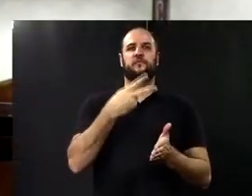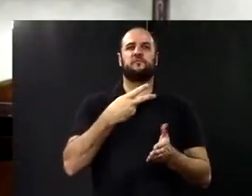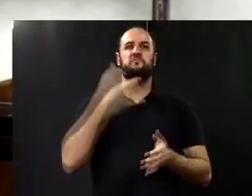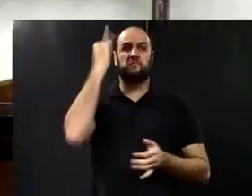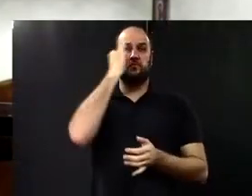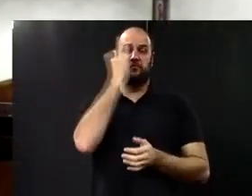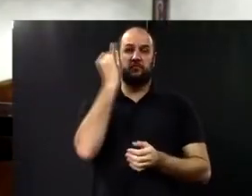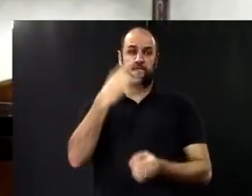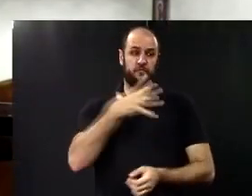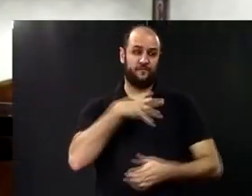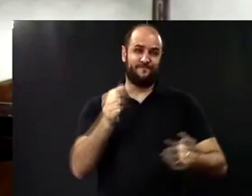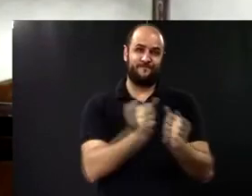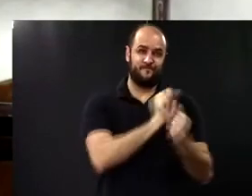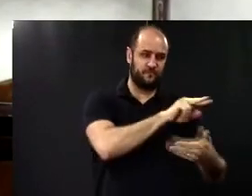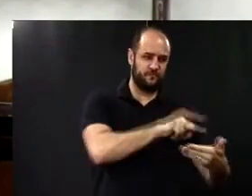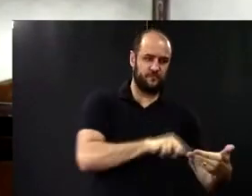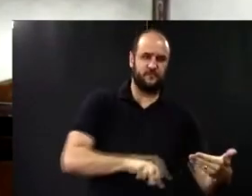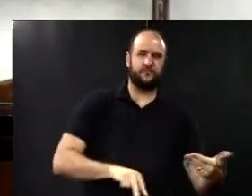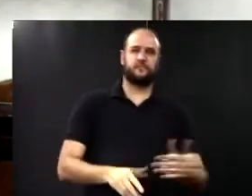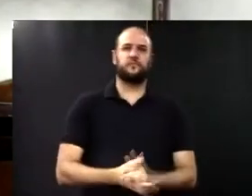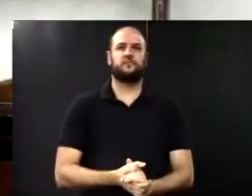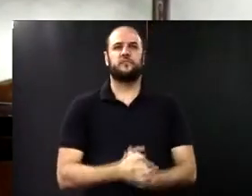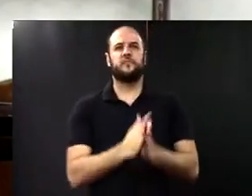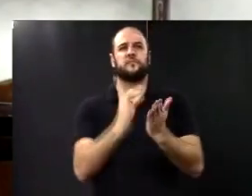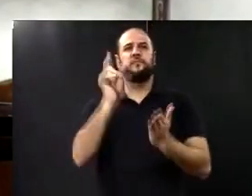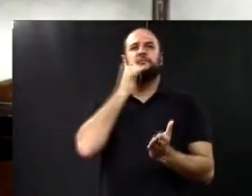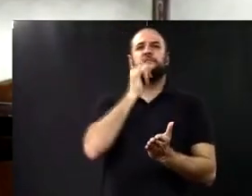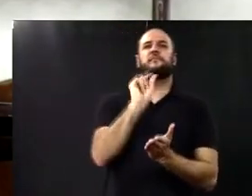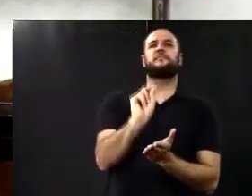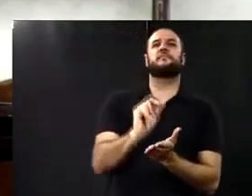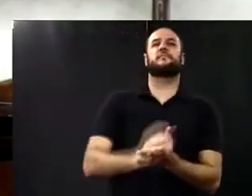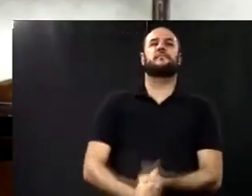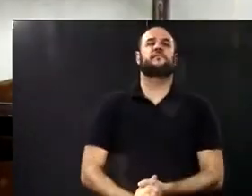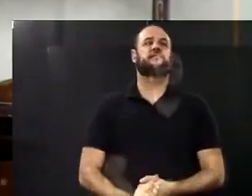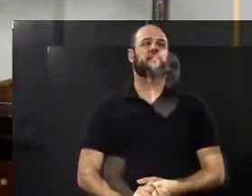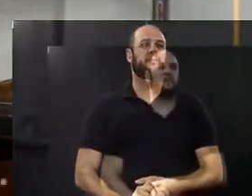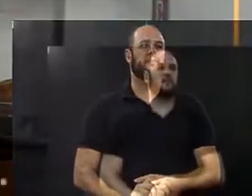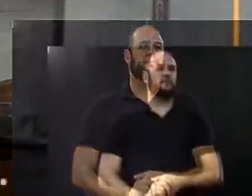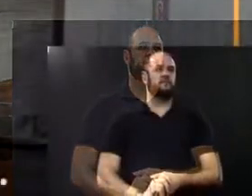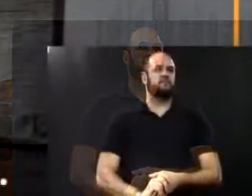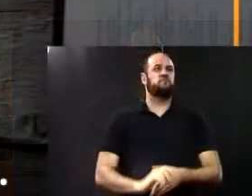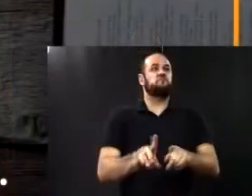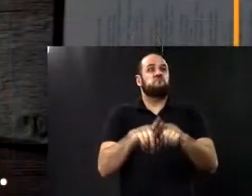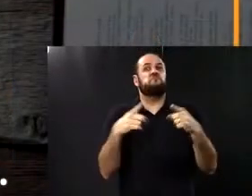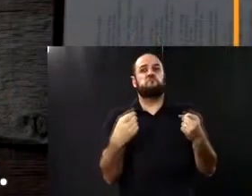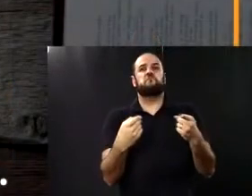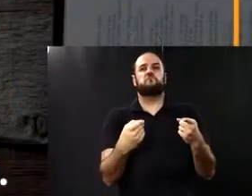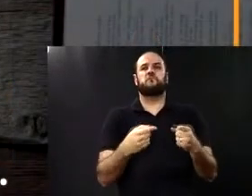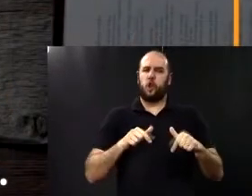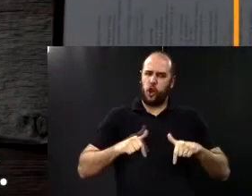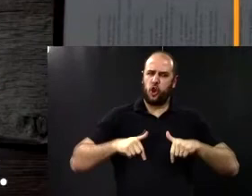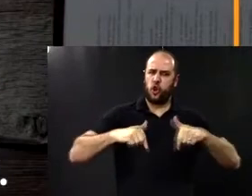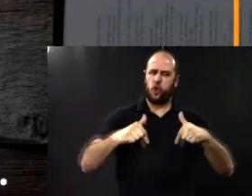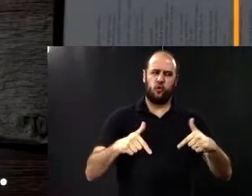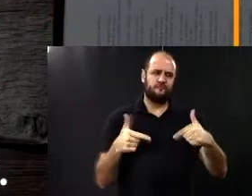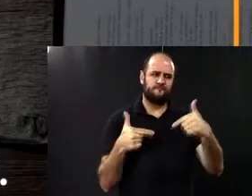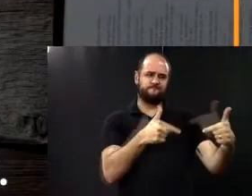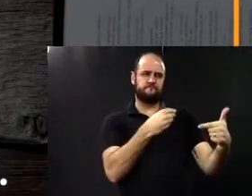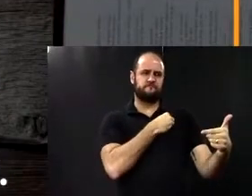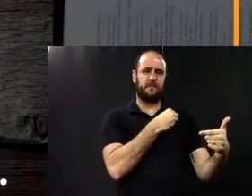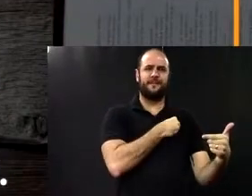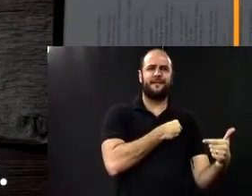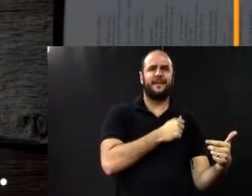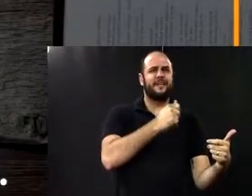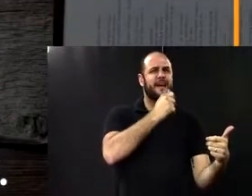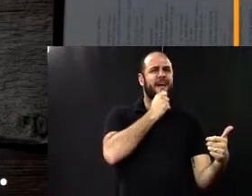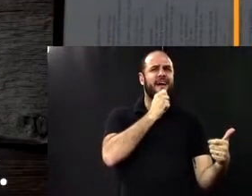da palavra do Senhor. E assim diz a palavra do nosso Deus. Ora, na vossa luta contra o pecado, ainda